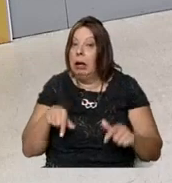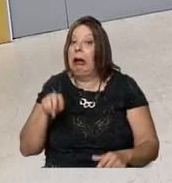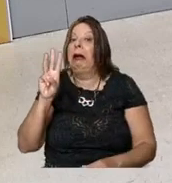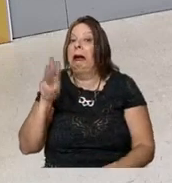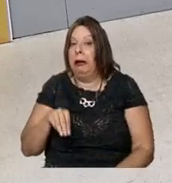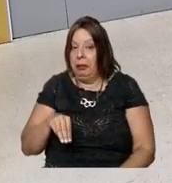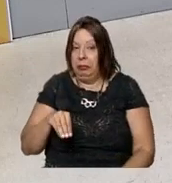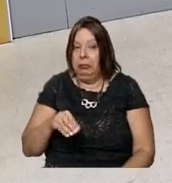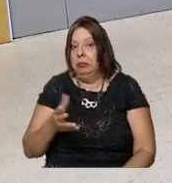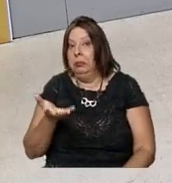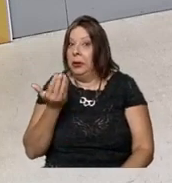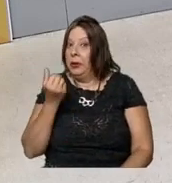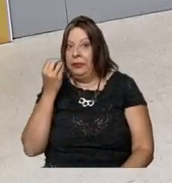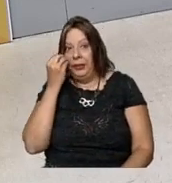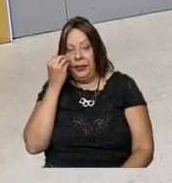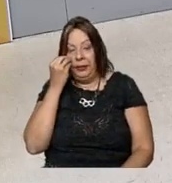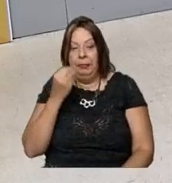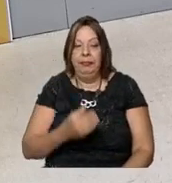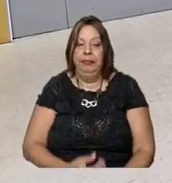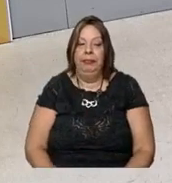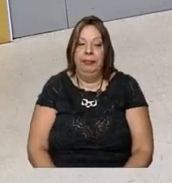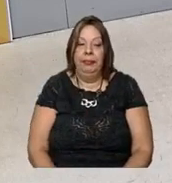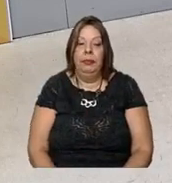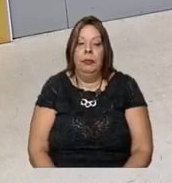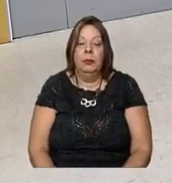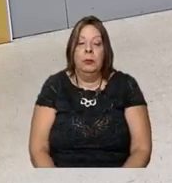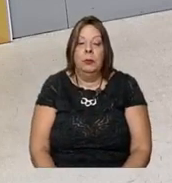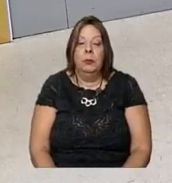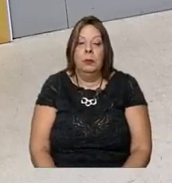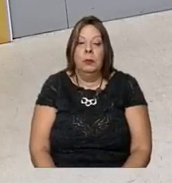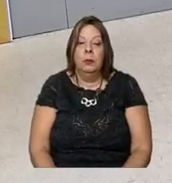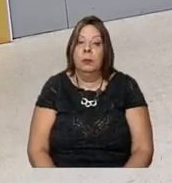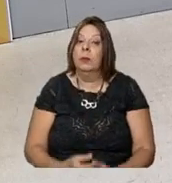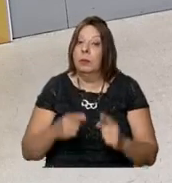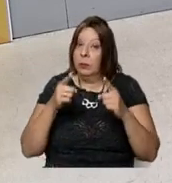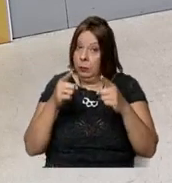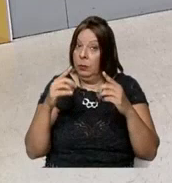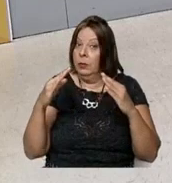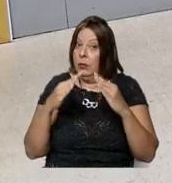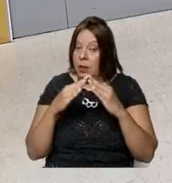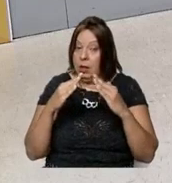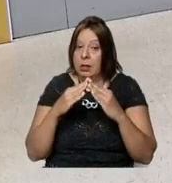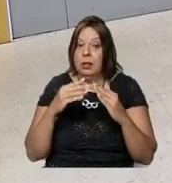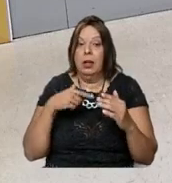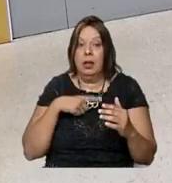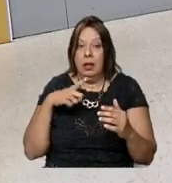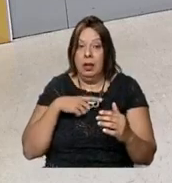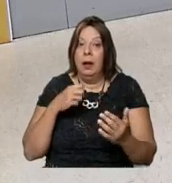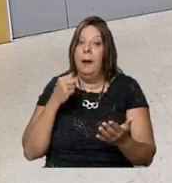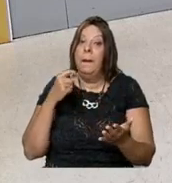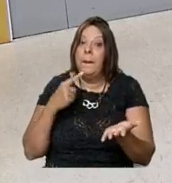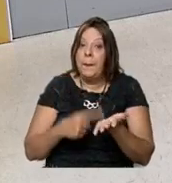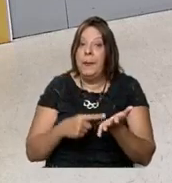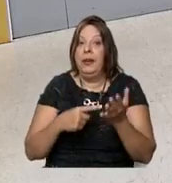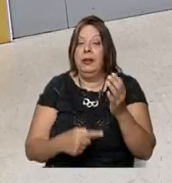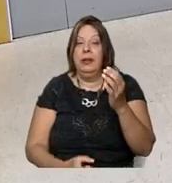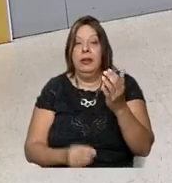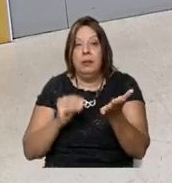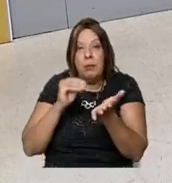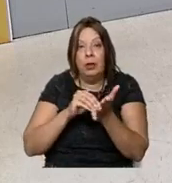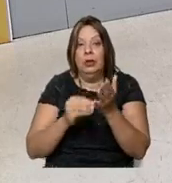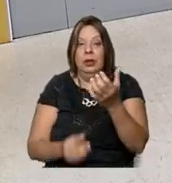chegar mais uma hora. Ela chega. Eita, então, ó, você de casa, marca número 6.